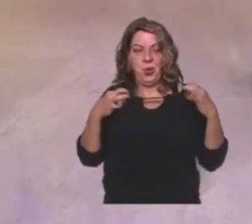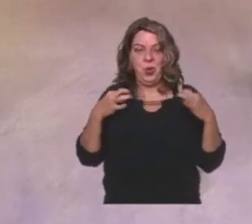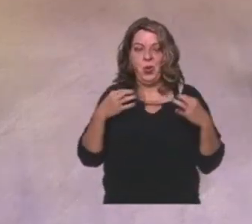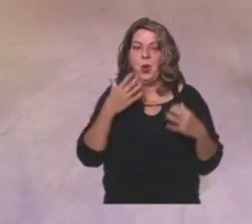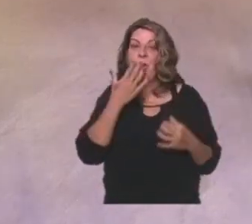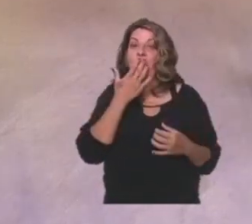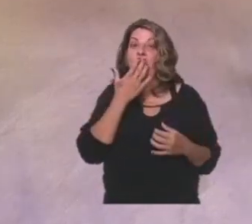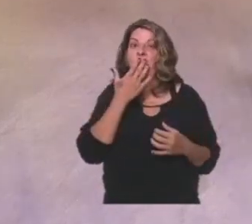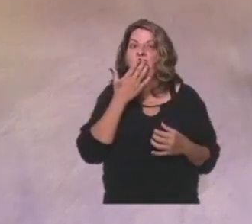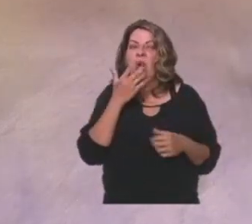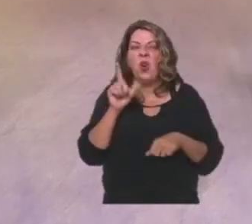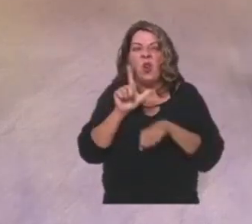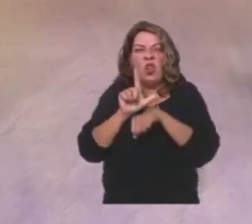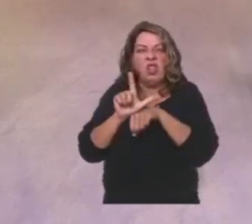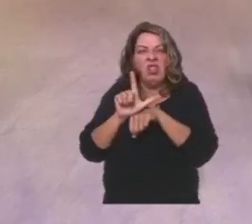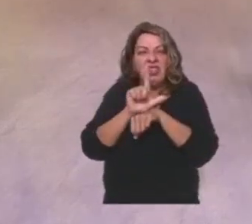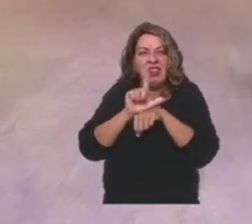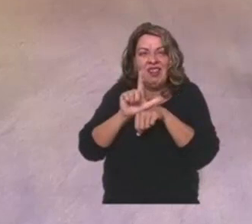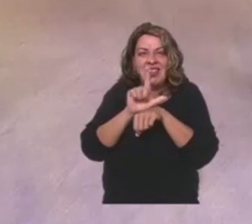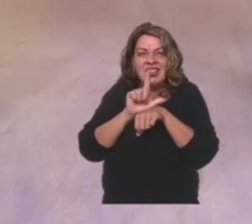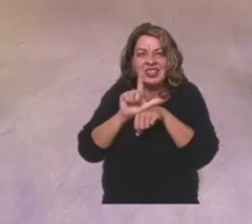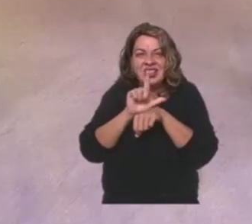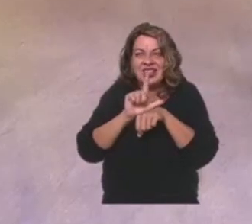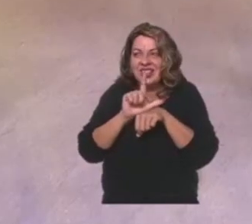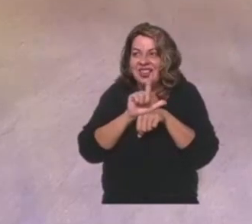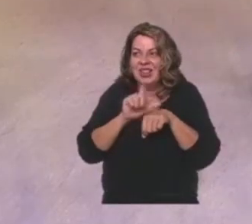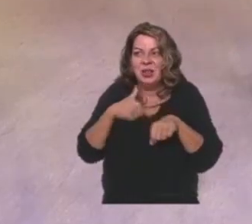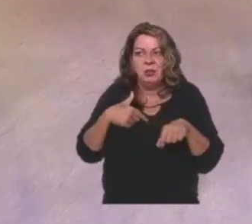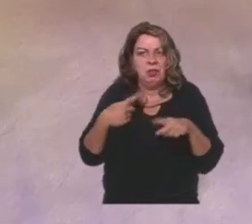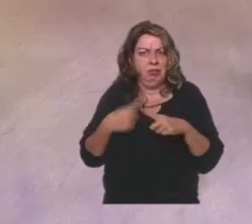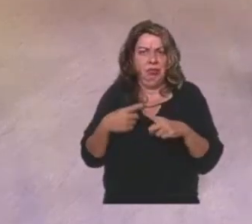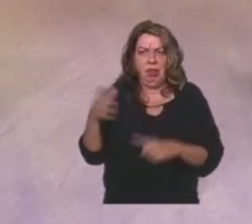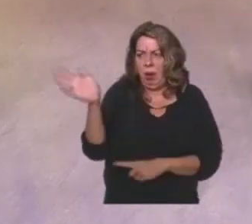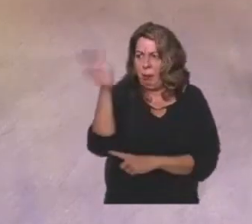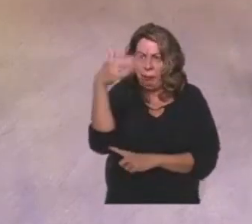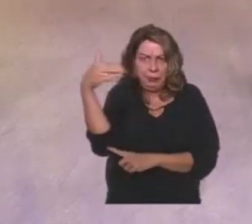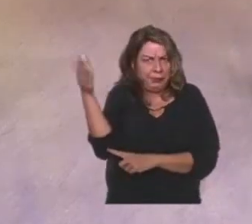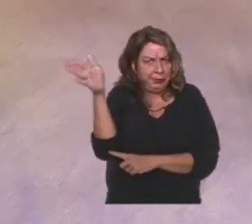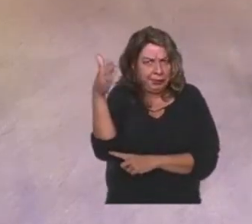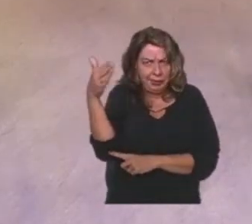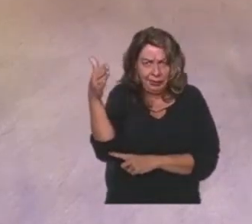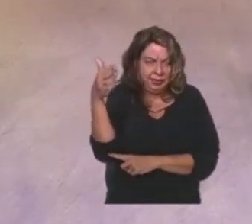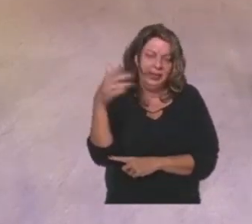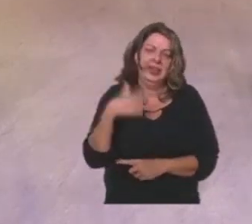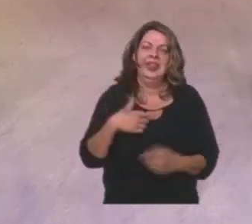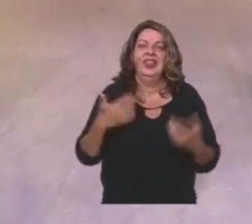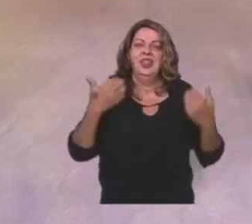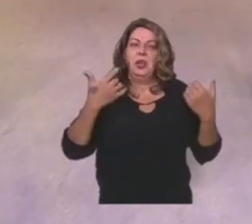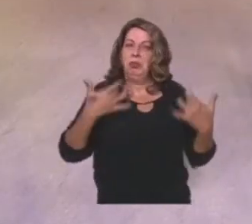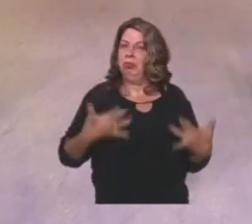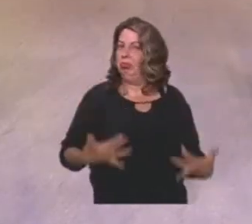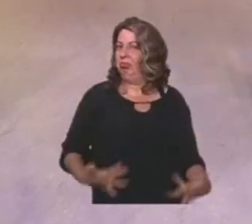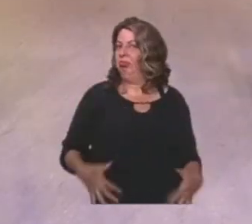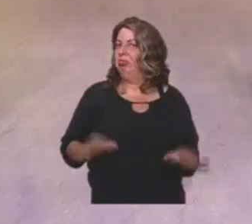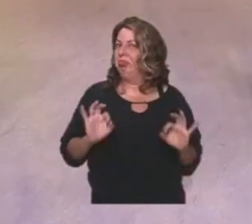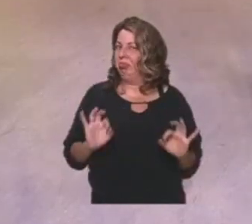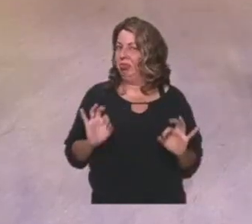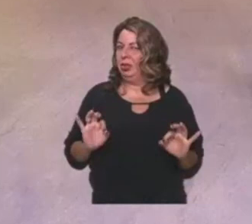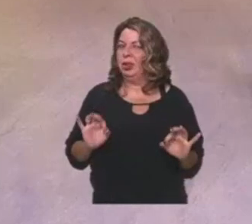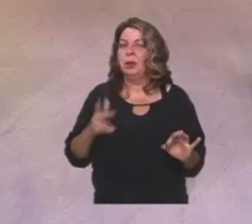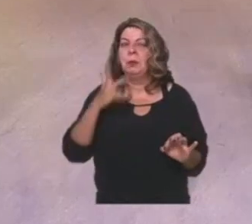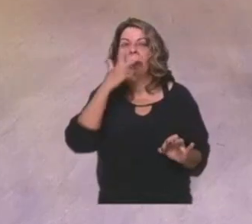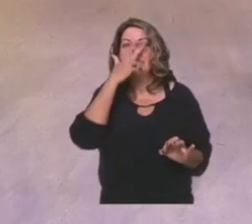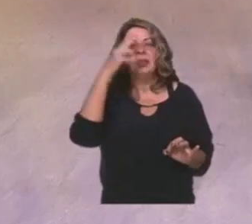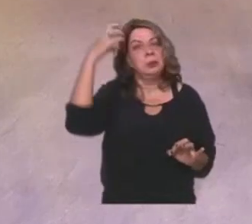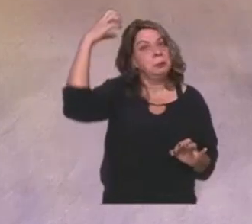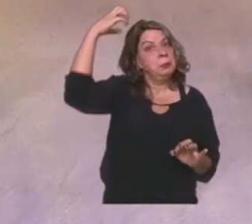com o lilazinho, né, uhum, pra não ficar... Exatamente a bandeira. Aí, mas ó, esse look charmoso, né? Estilo princesa,